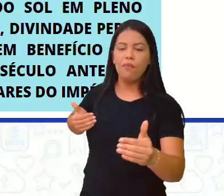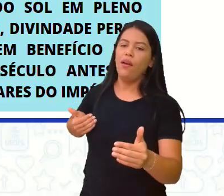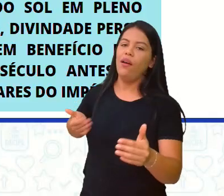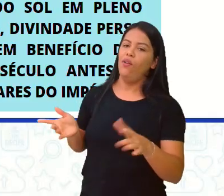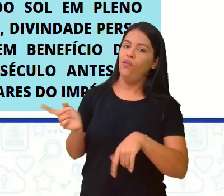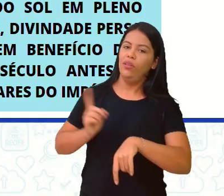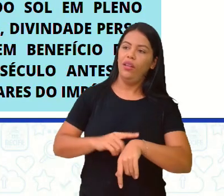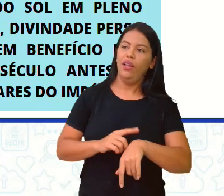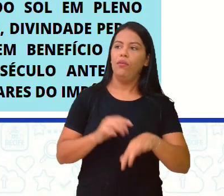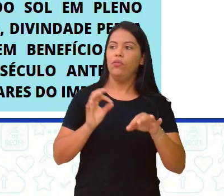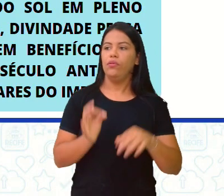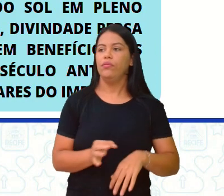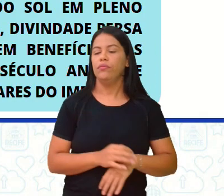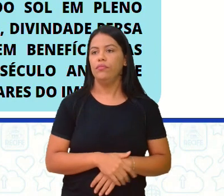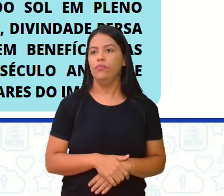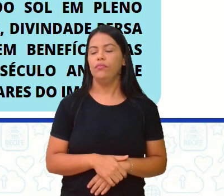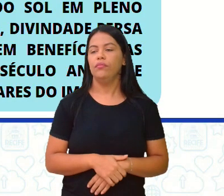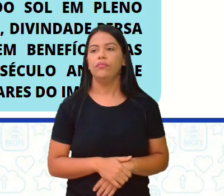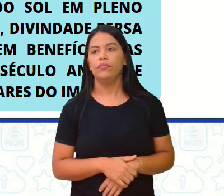lá.